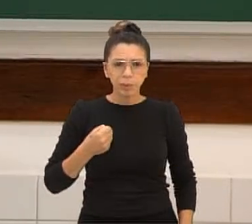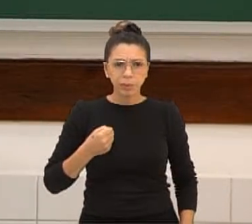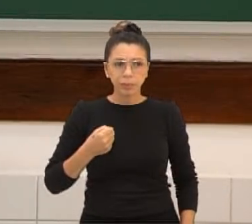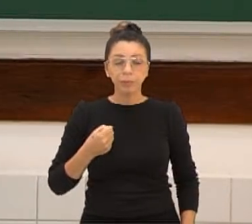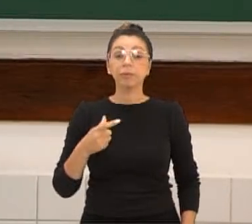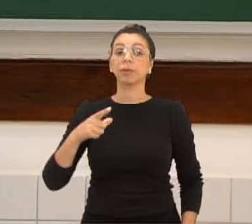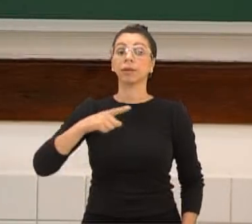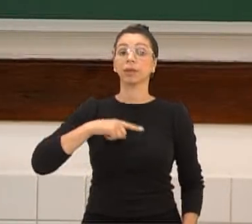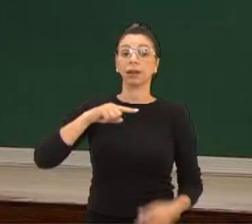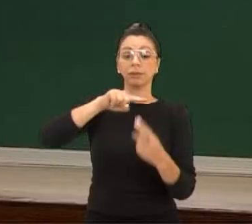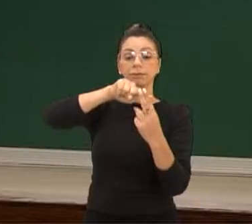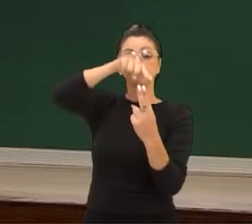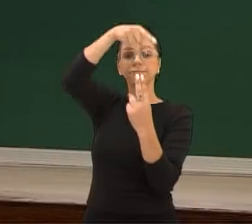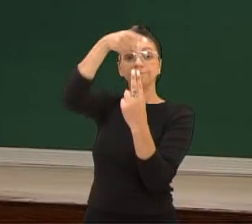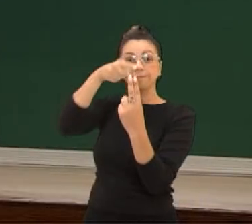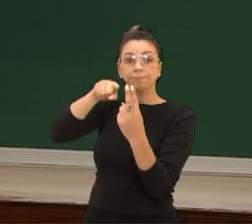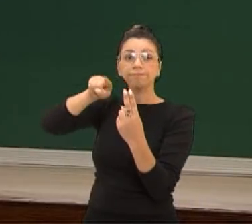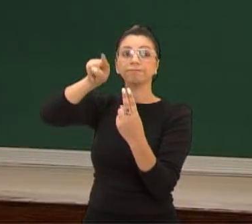Que é